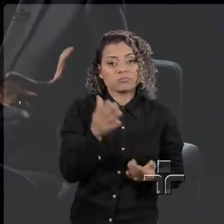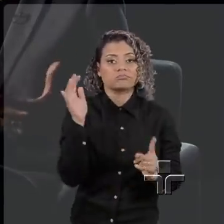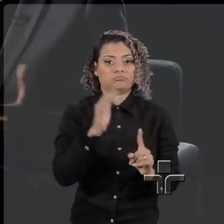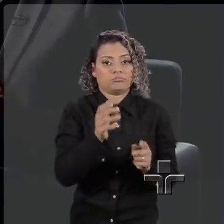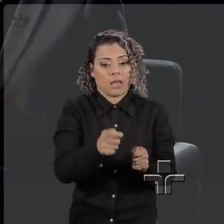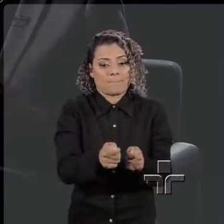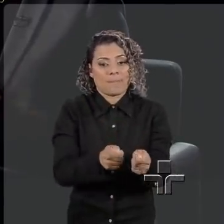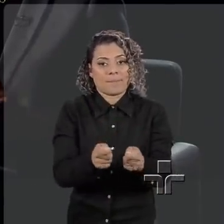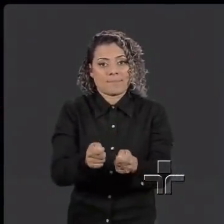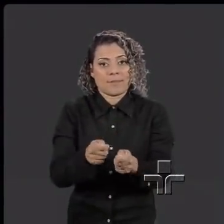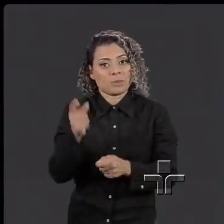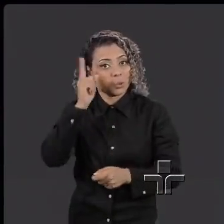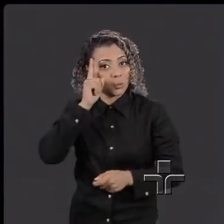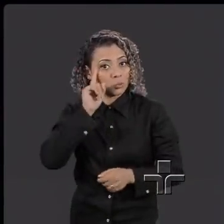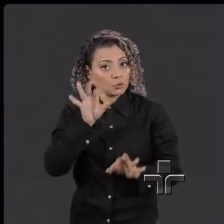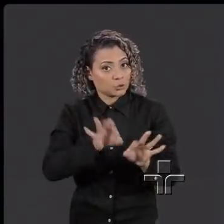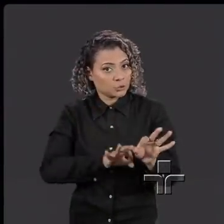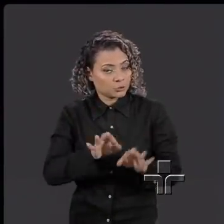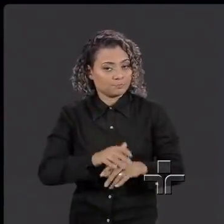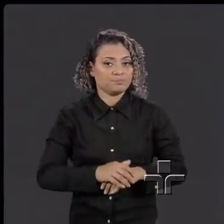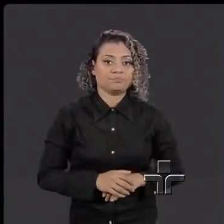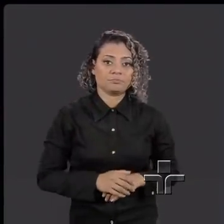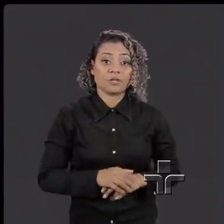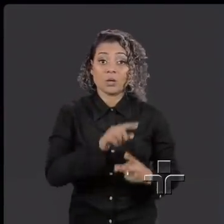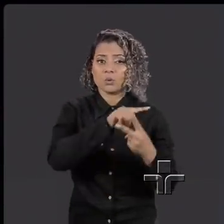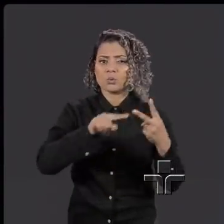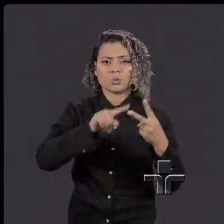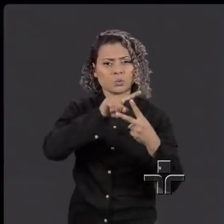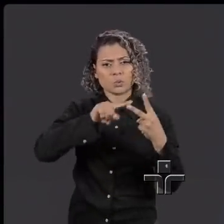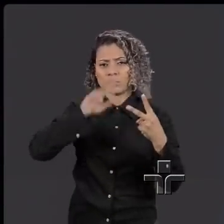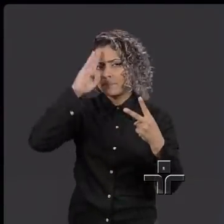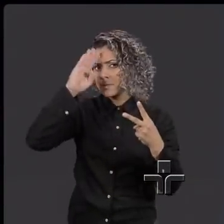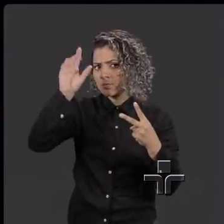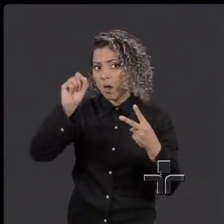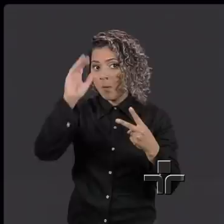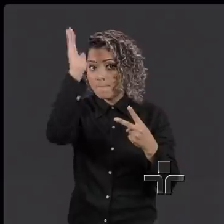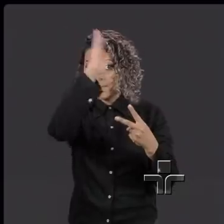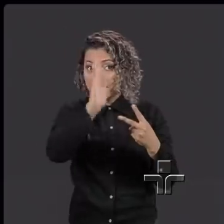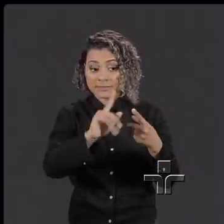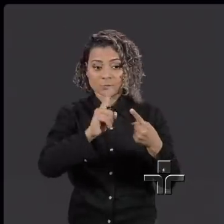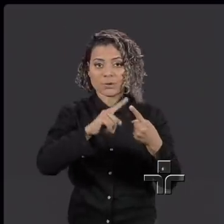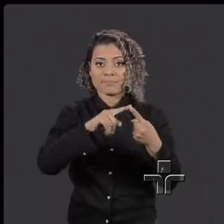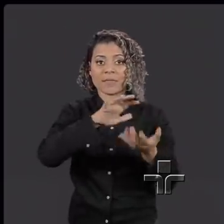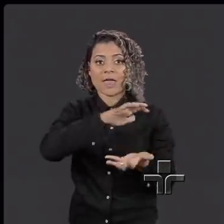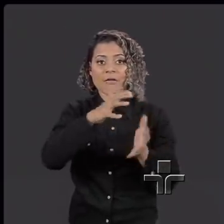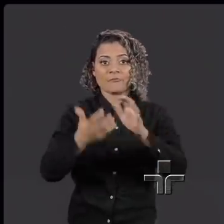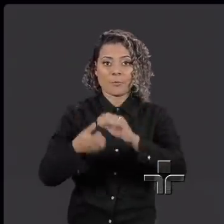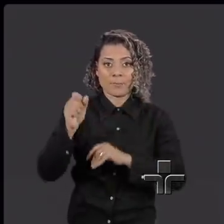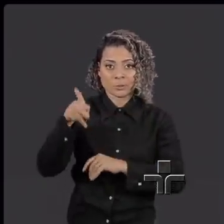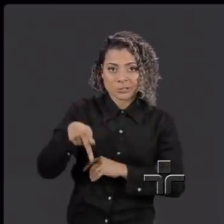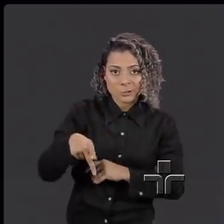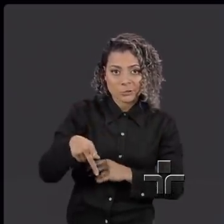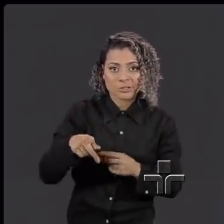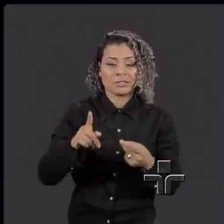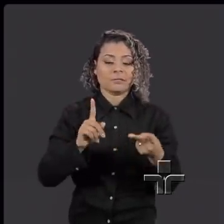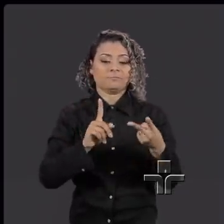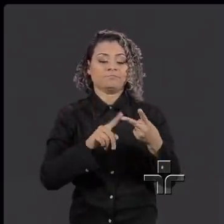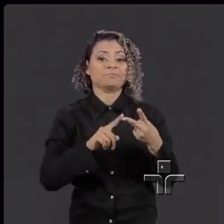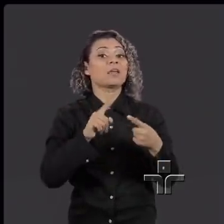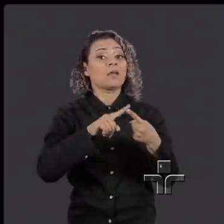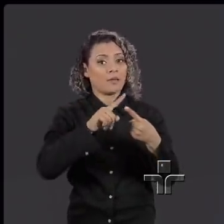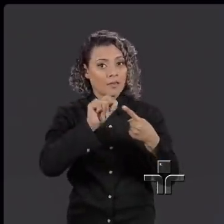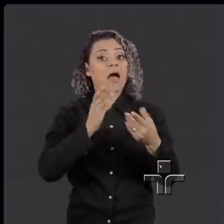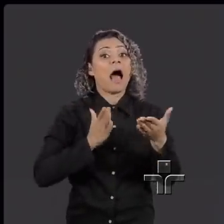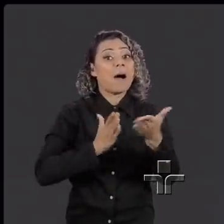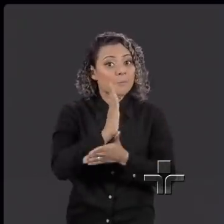fazendo diariamente. Agora, 2 pontos são extremamente importantes. O Brasil precisa aprovar a reforma da Previdência, que isso é que vai